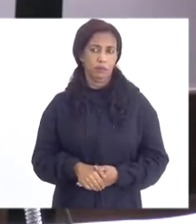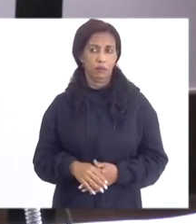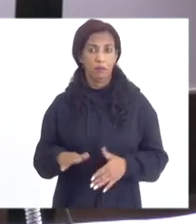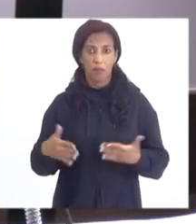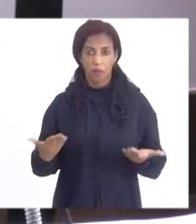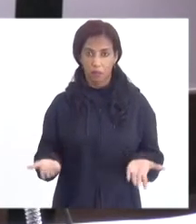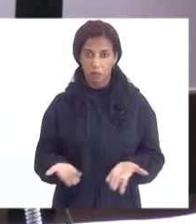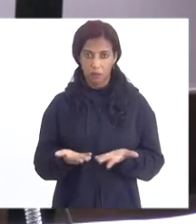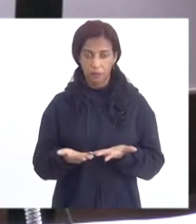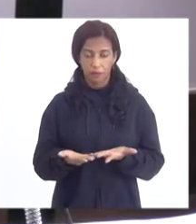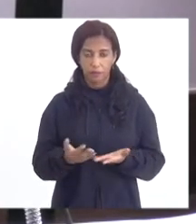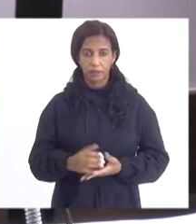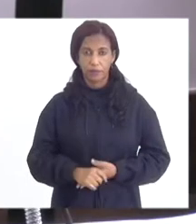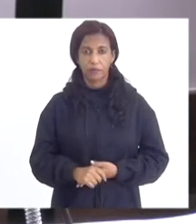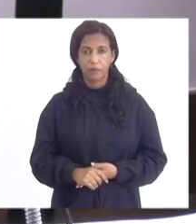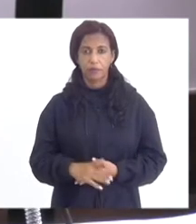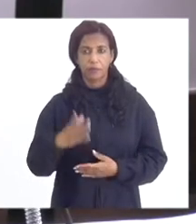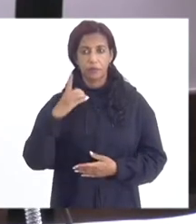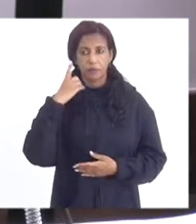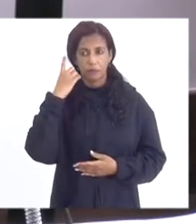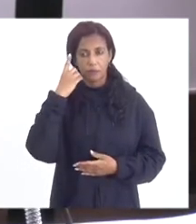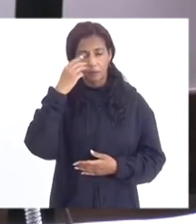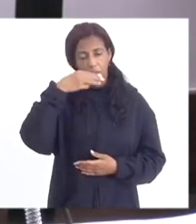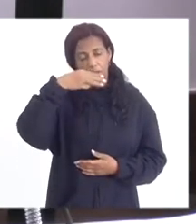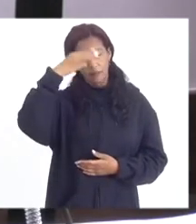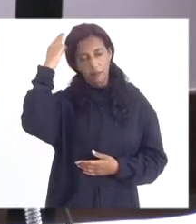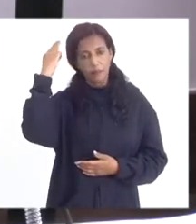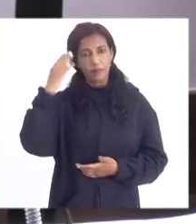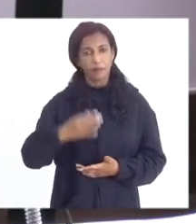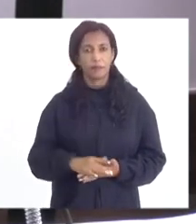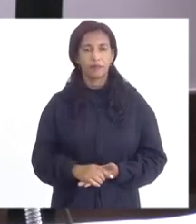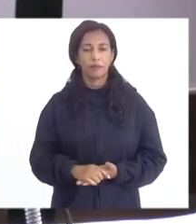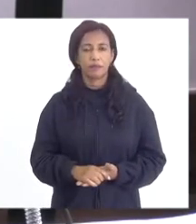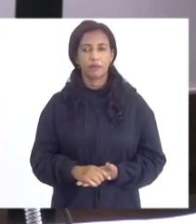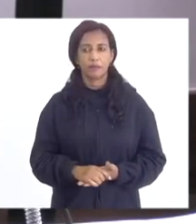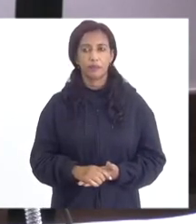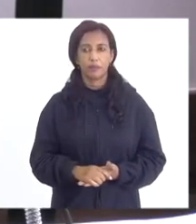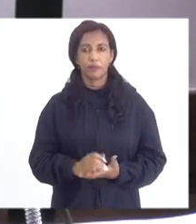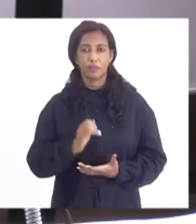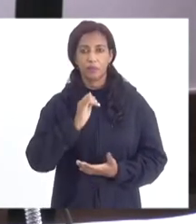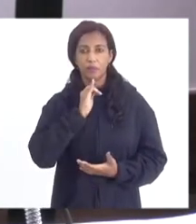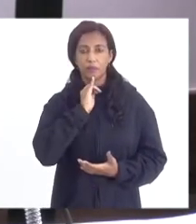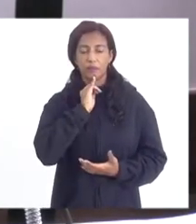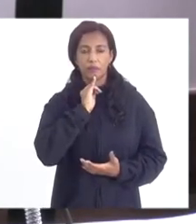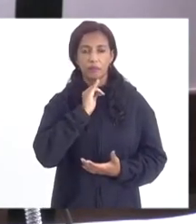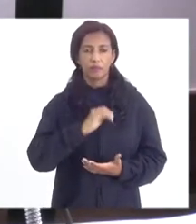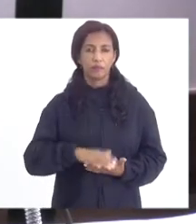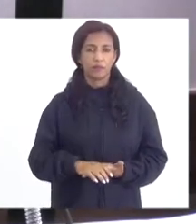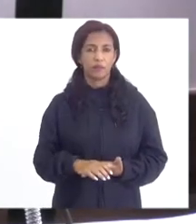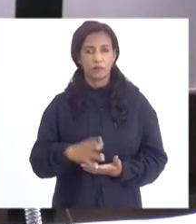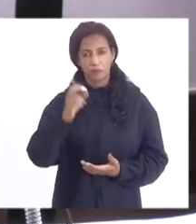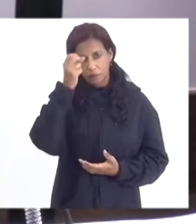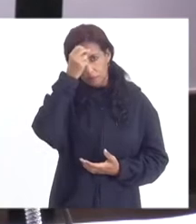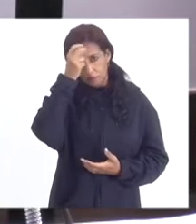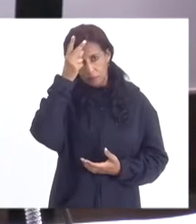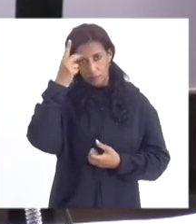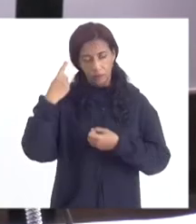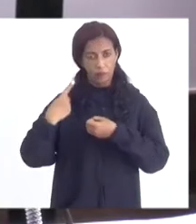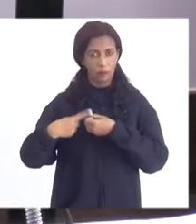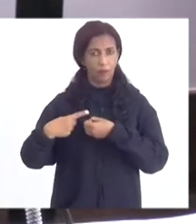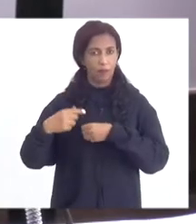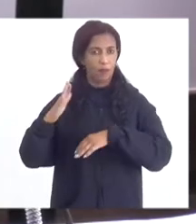é, deputado Márcio Pacheco, que, infelizmente, os municípios que têm